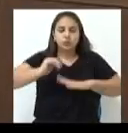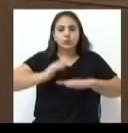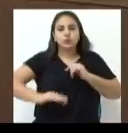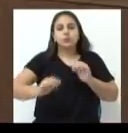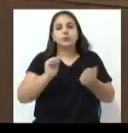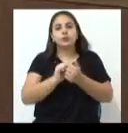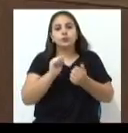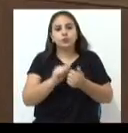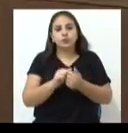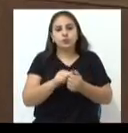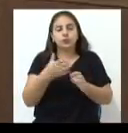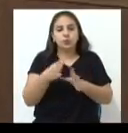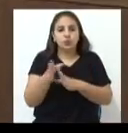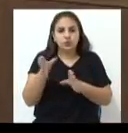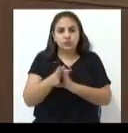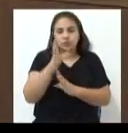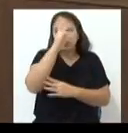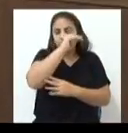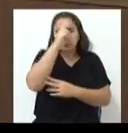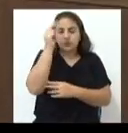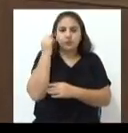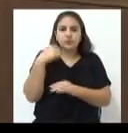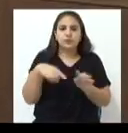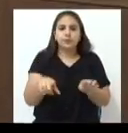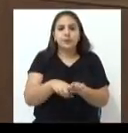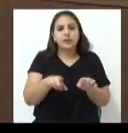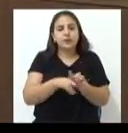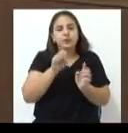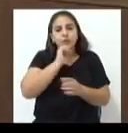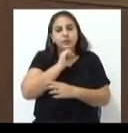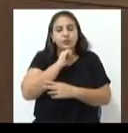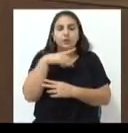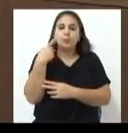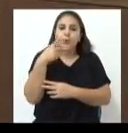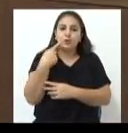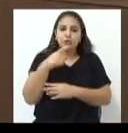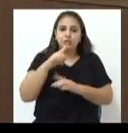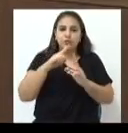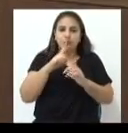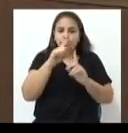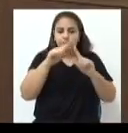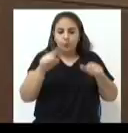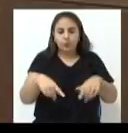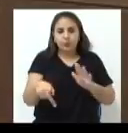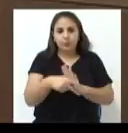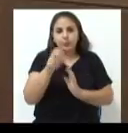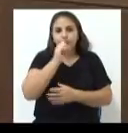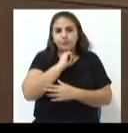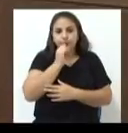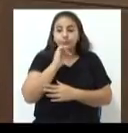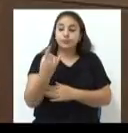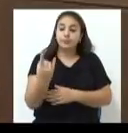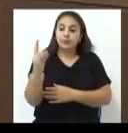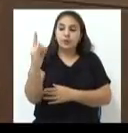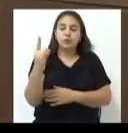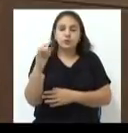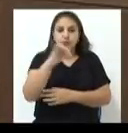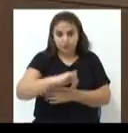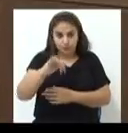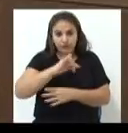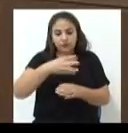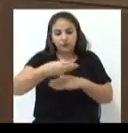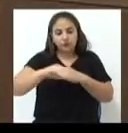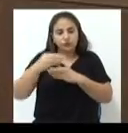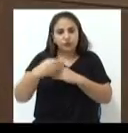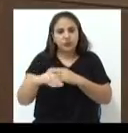juntamente com o Conselho Municipal do Idoso, a política pública do idoso. E a última e a importante